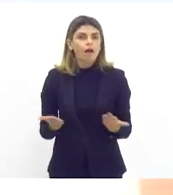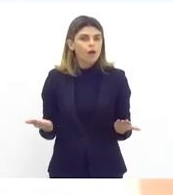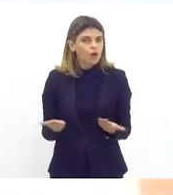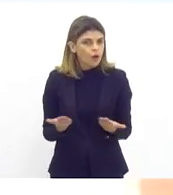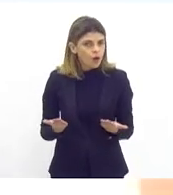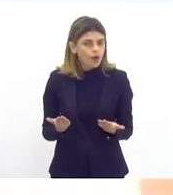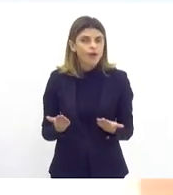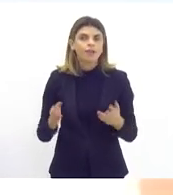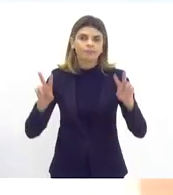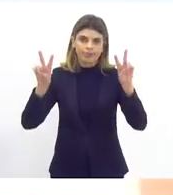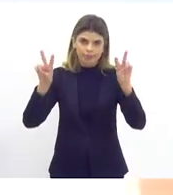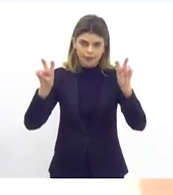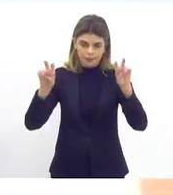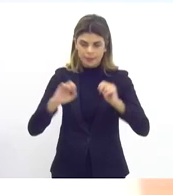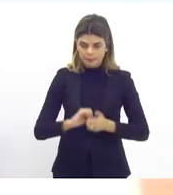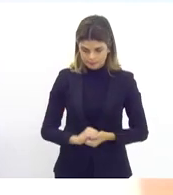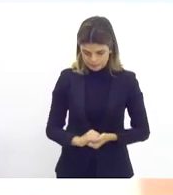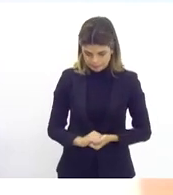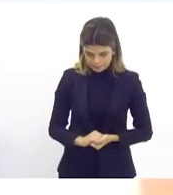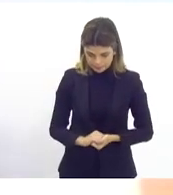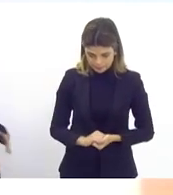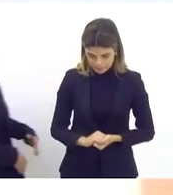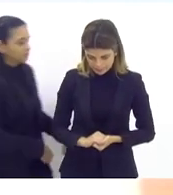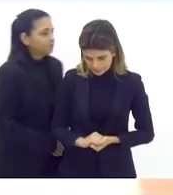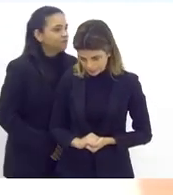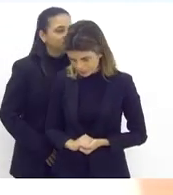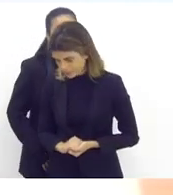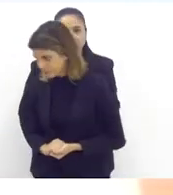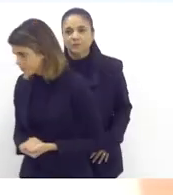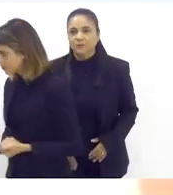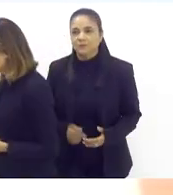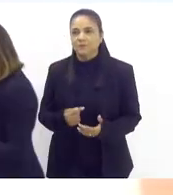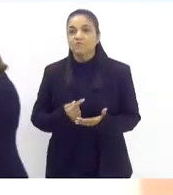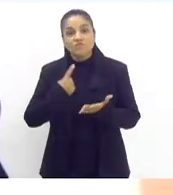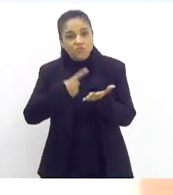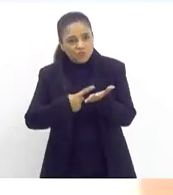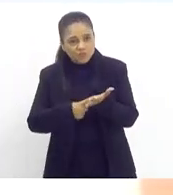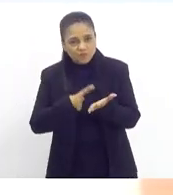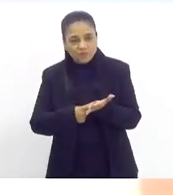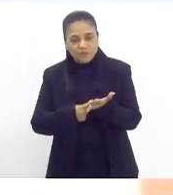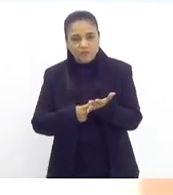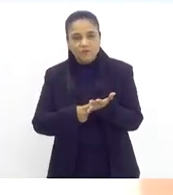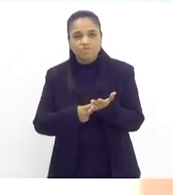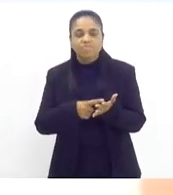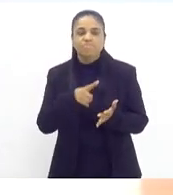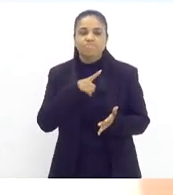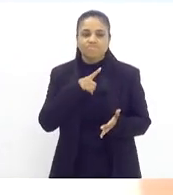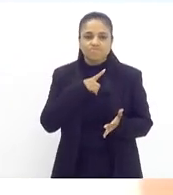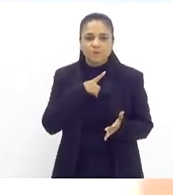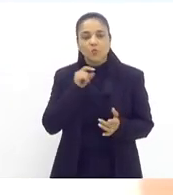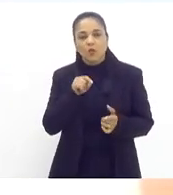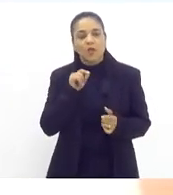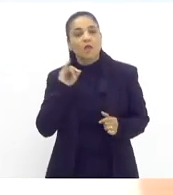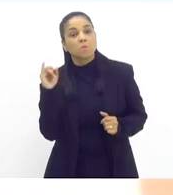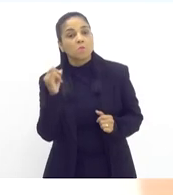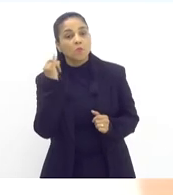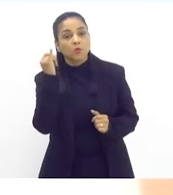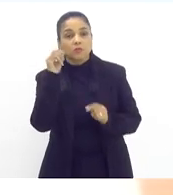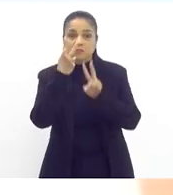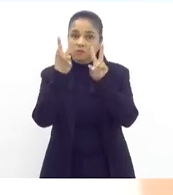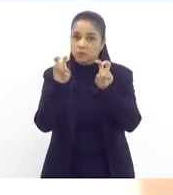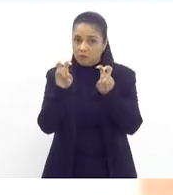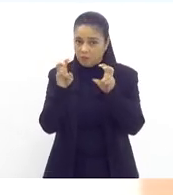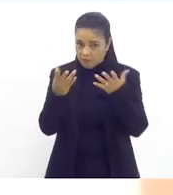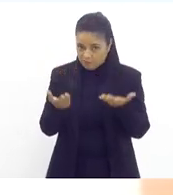A ênfase com que eu os cumprimento tem a ver com a importância do tema.